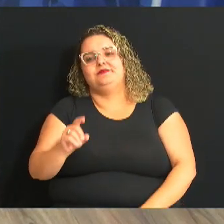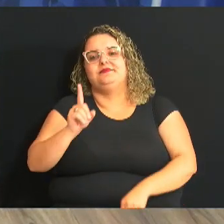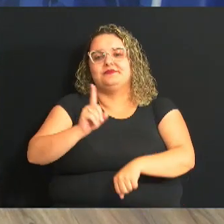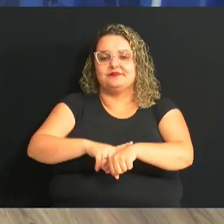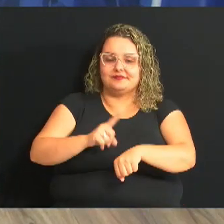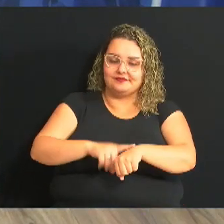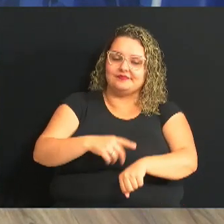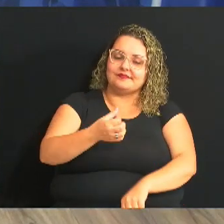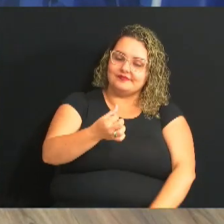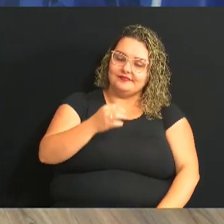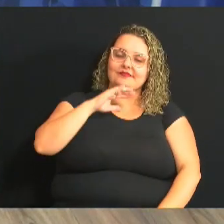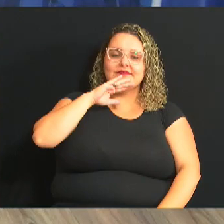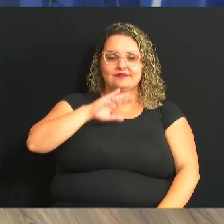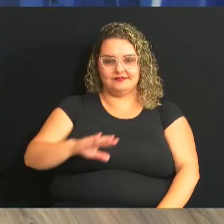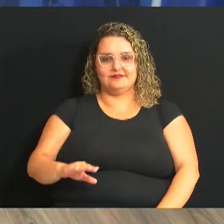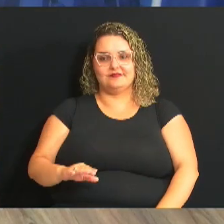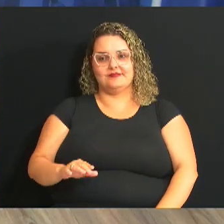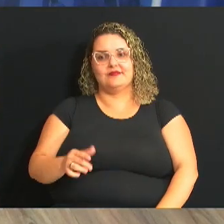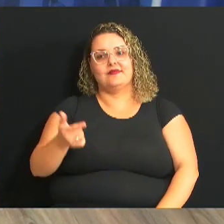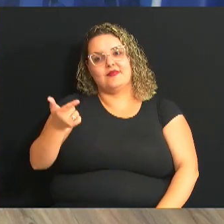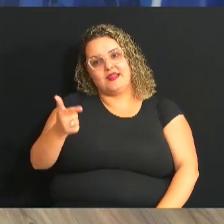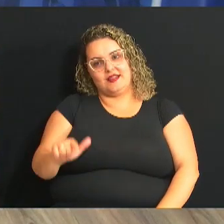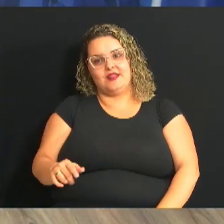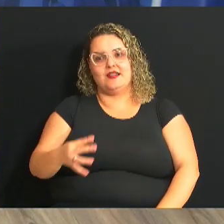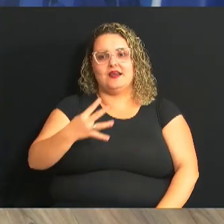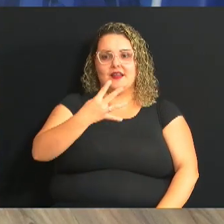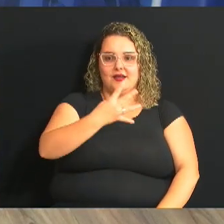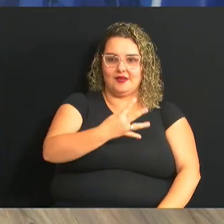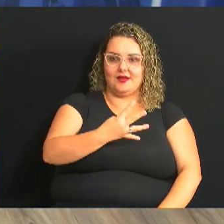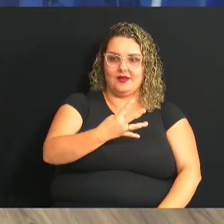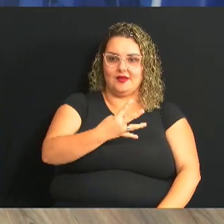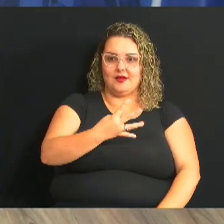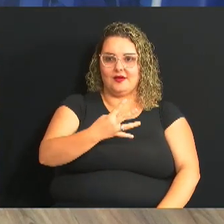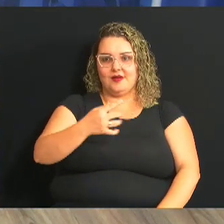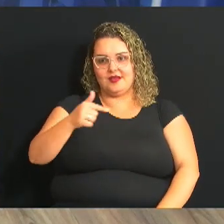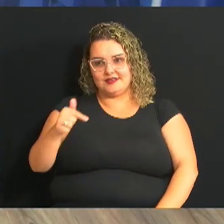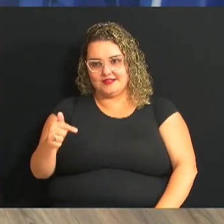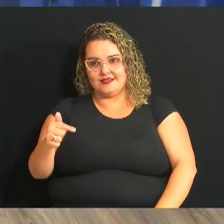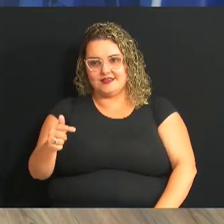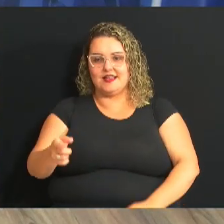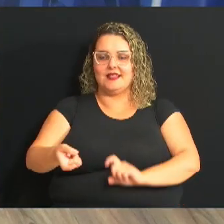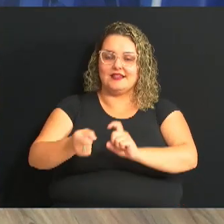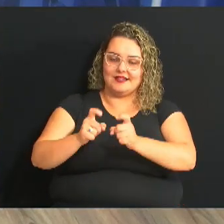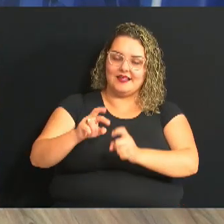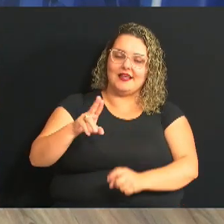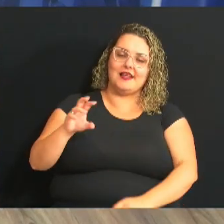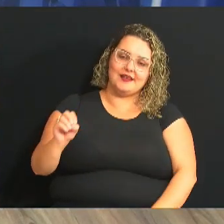6 horas da tarde, você fica com a 47ª